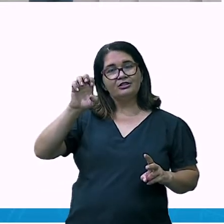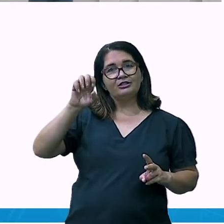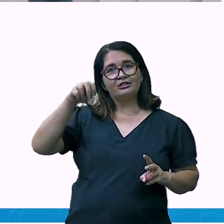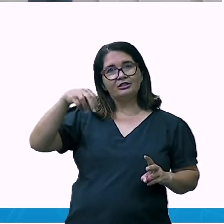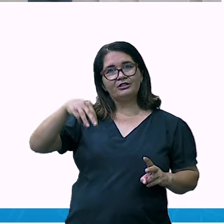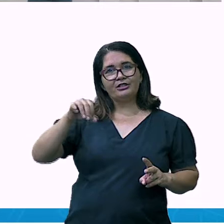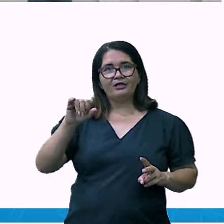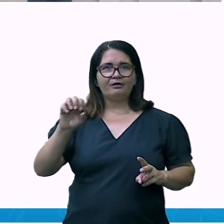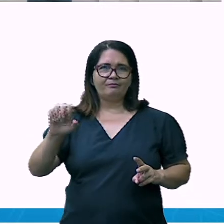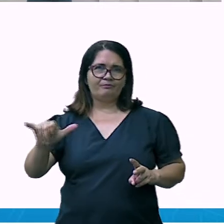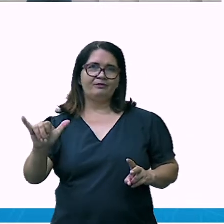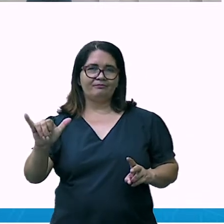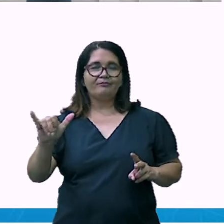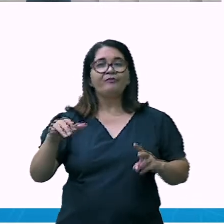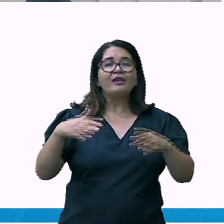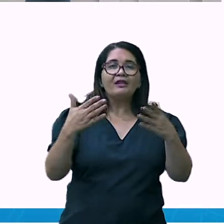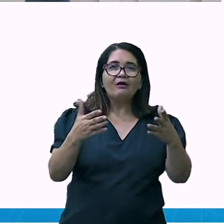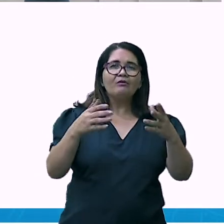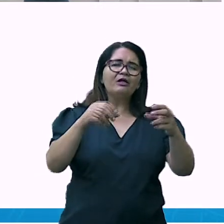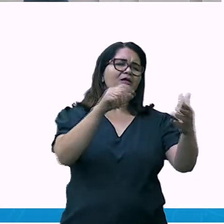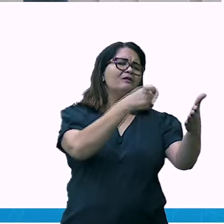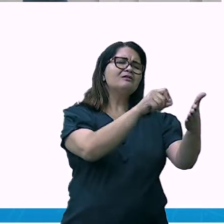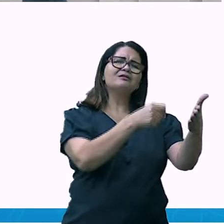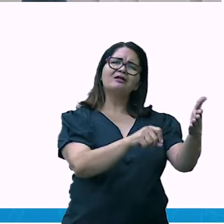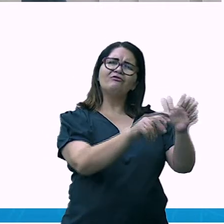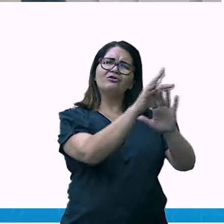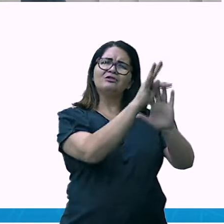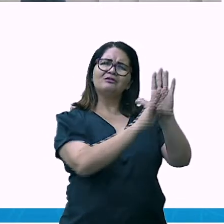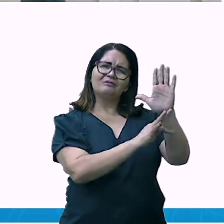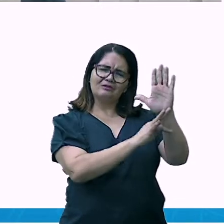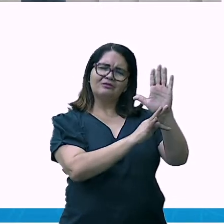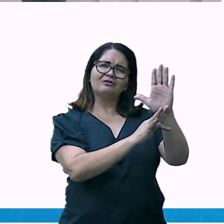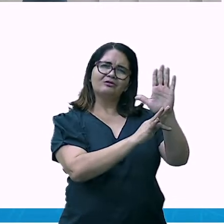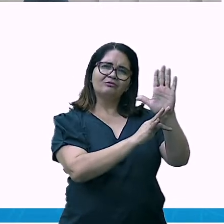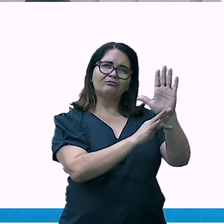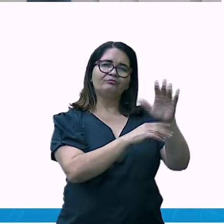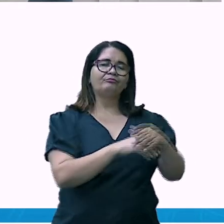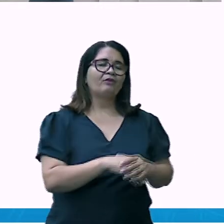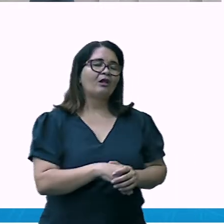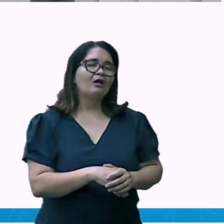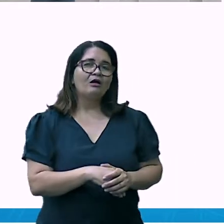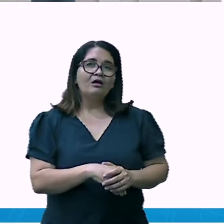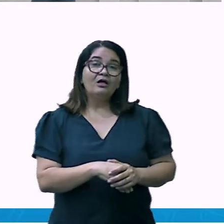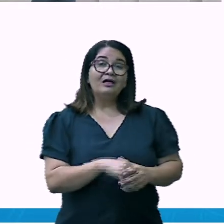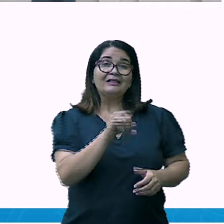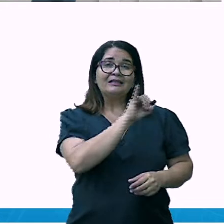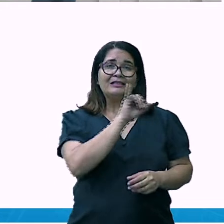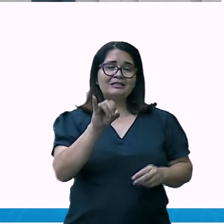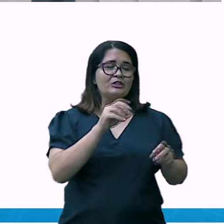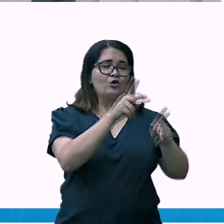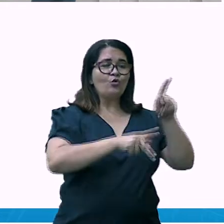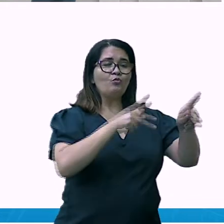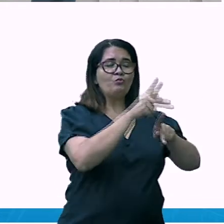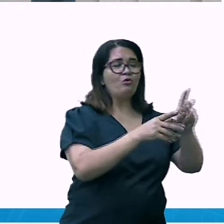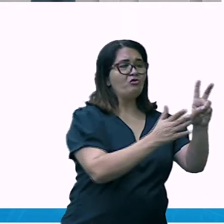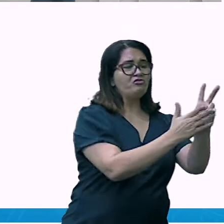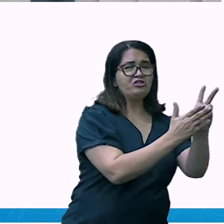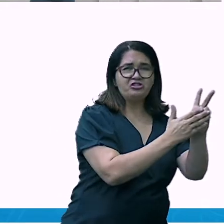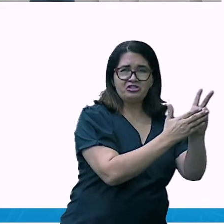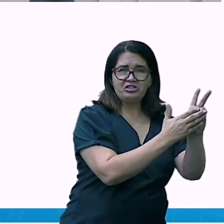respondessem as questões a seguir. Vamos ler junto esse relato? Se meu povo fosse igual ao